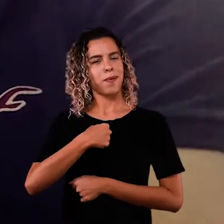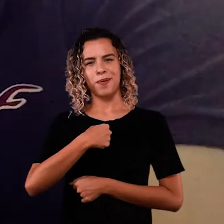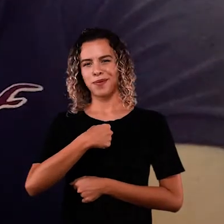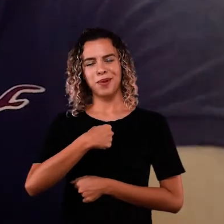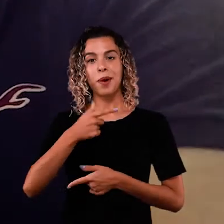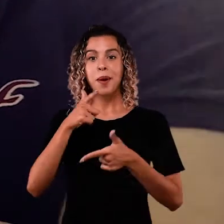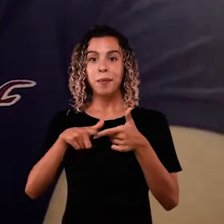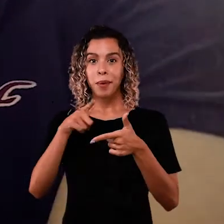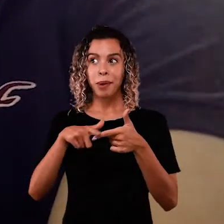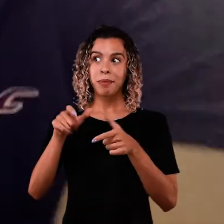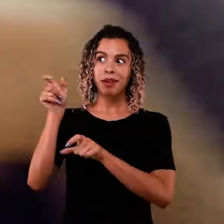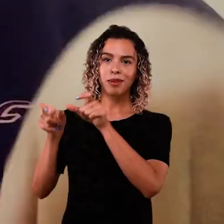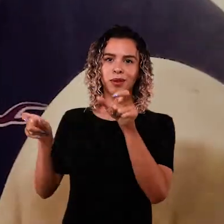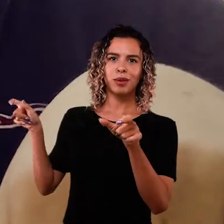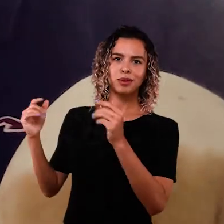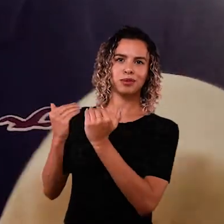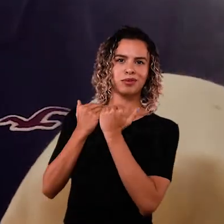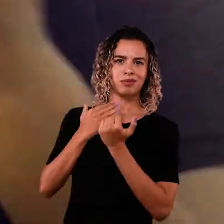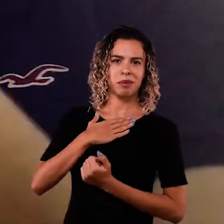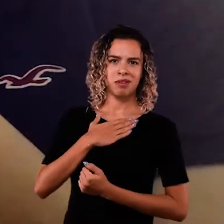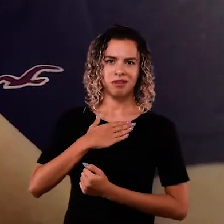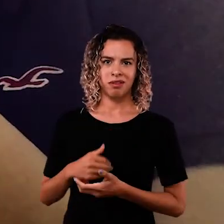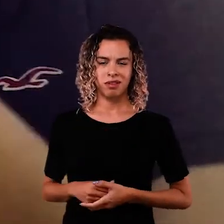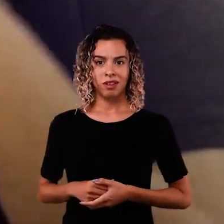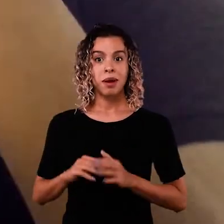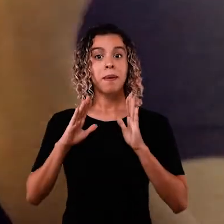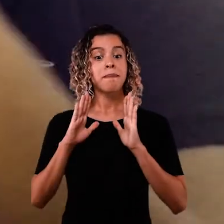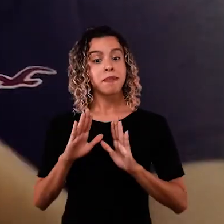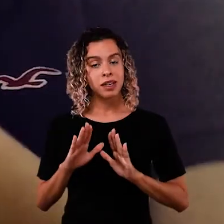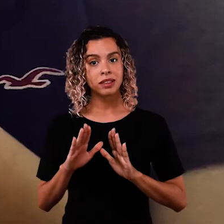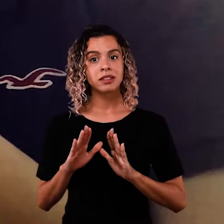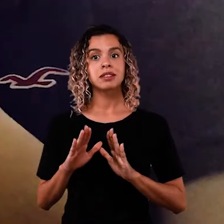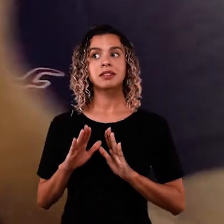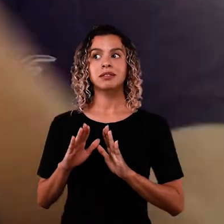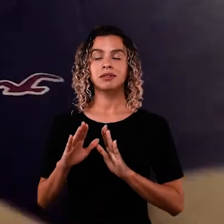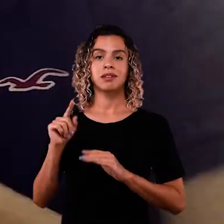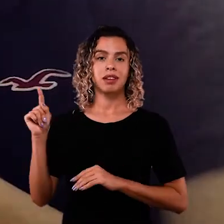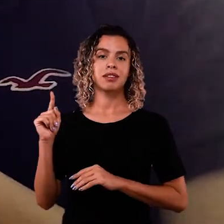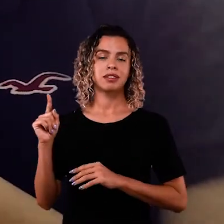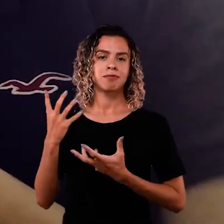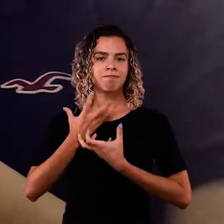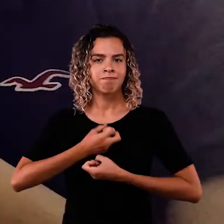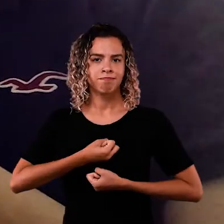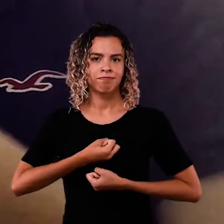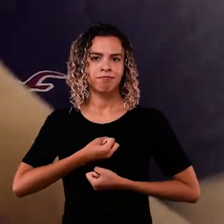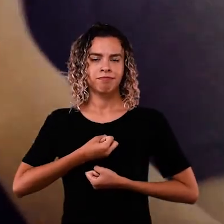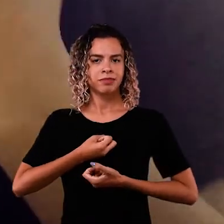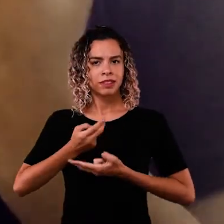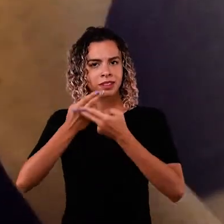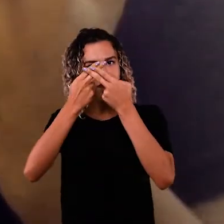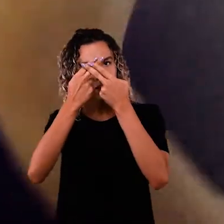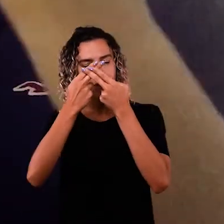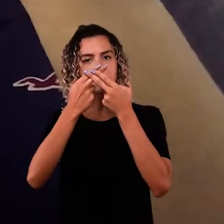eu. O problema foi os outros. Mas eles me deram muitos danos. Eles me